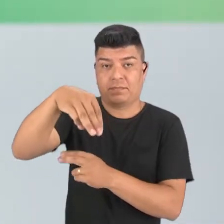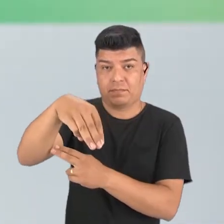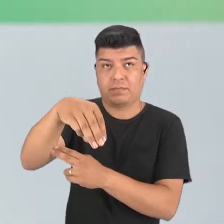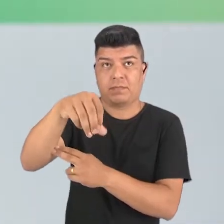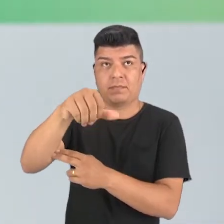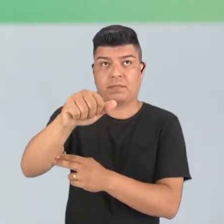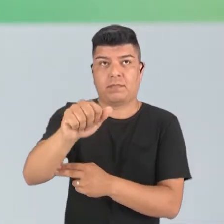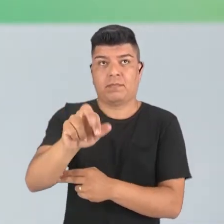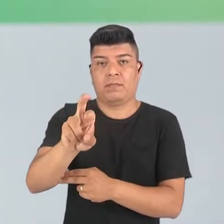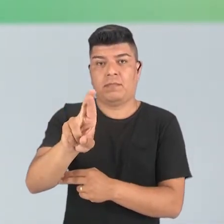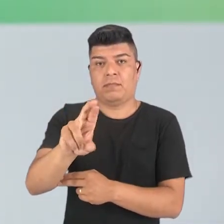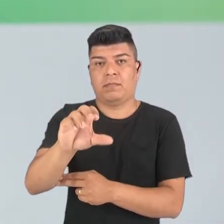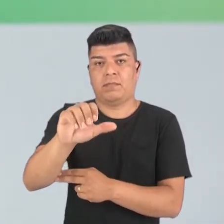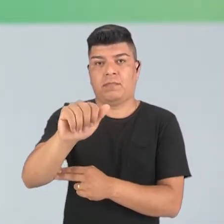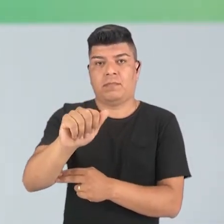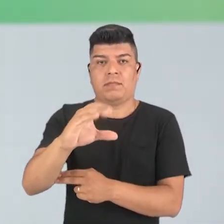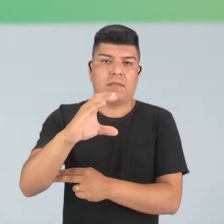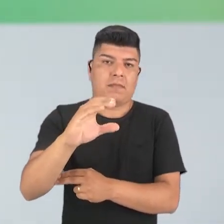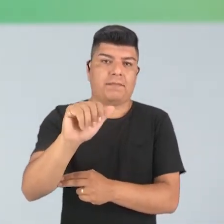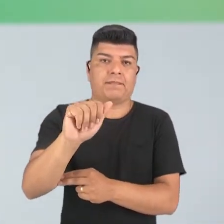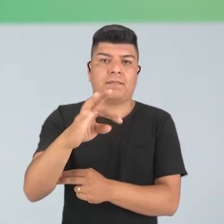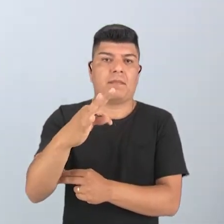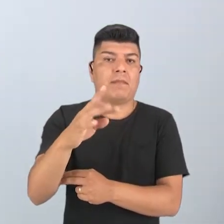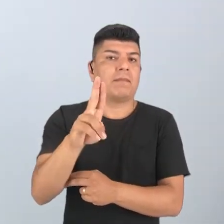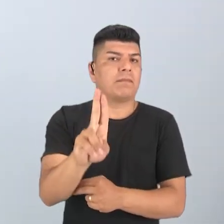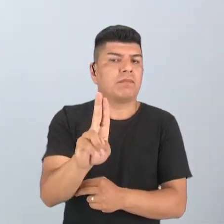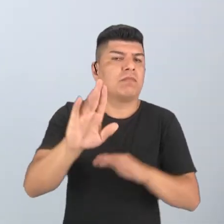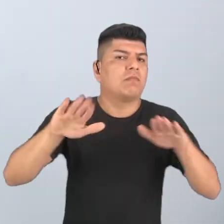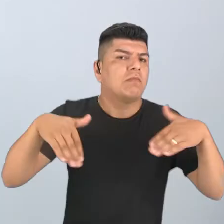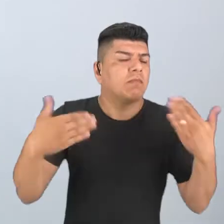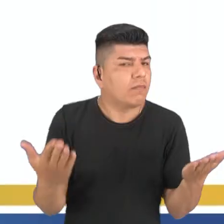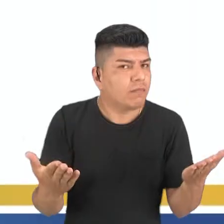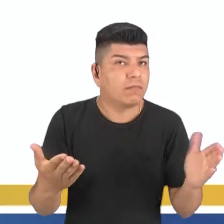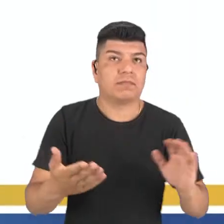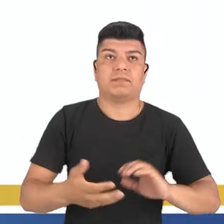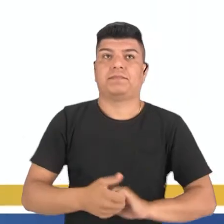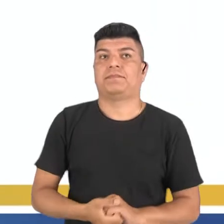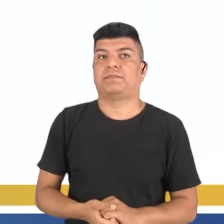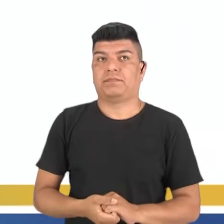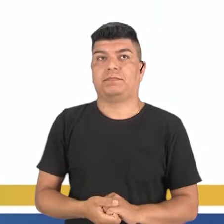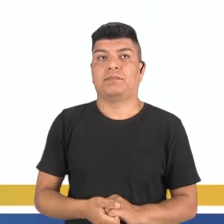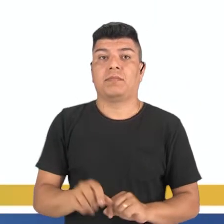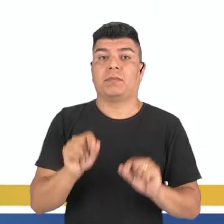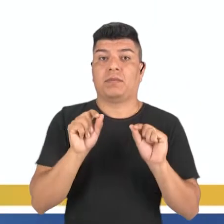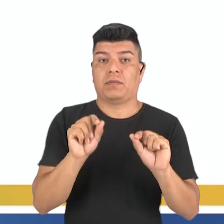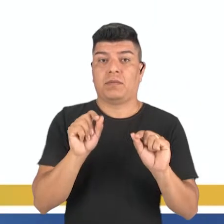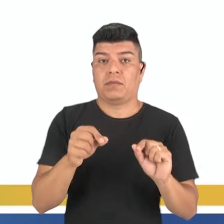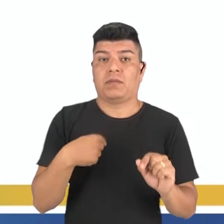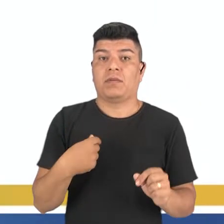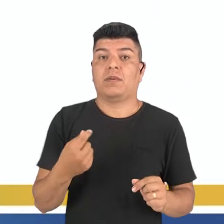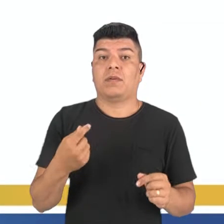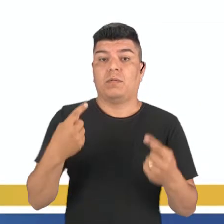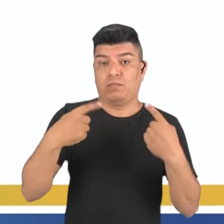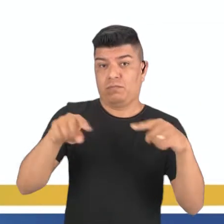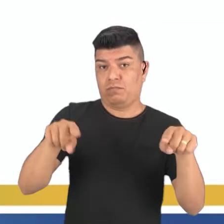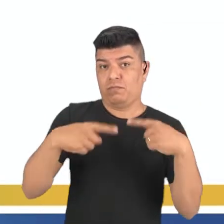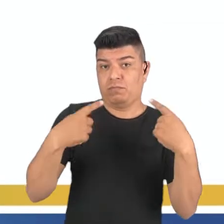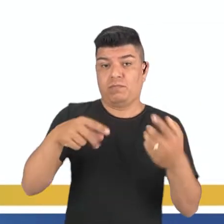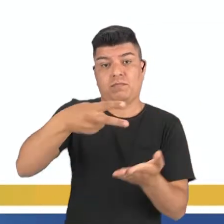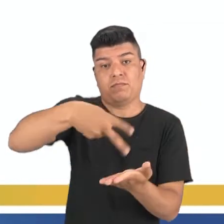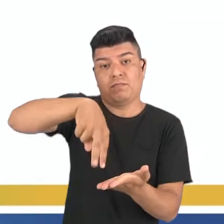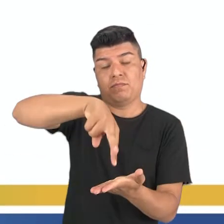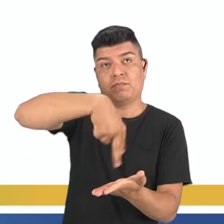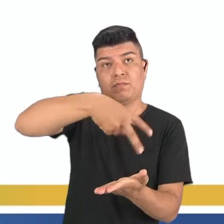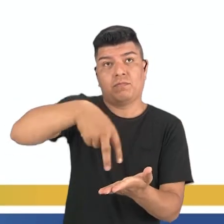maracatu. Vamos acompanhar comigo que dança é essa? Bem, trata-se de um ritmo musical com